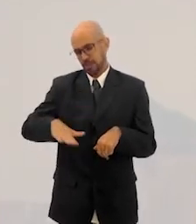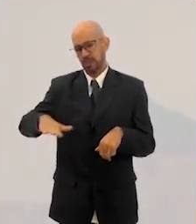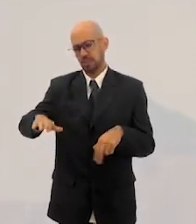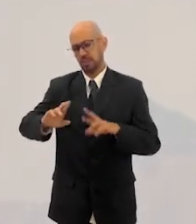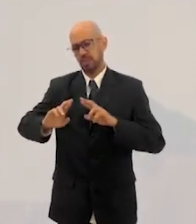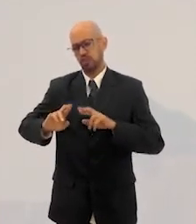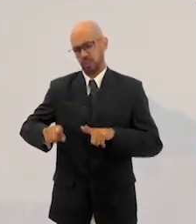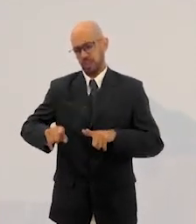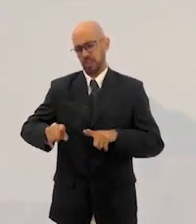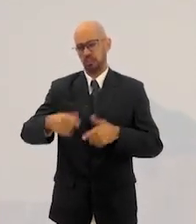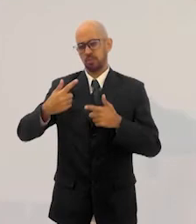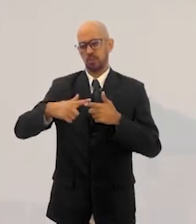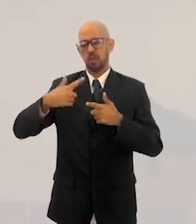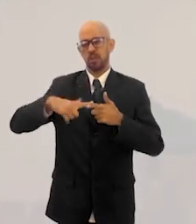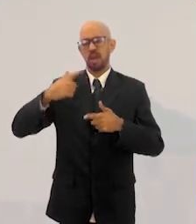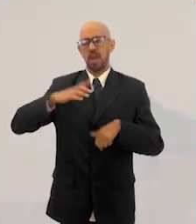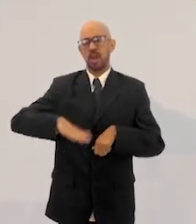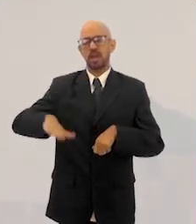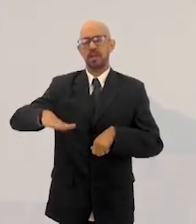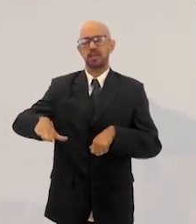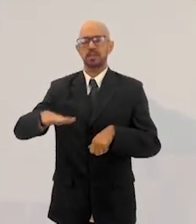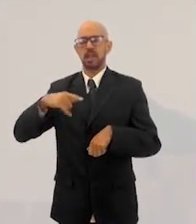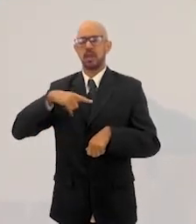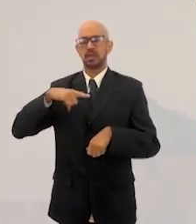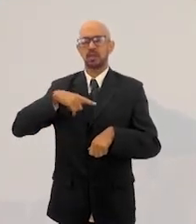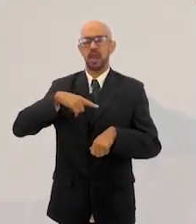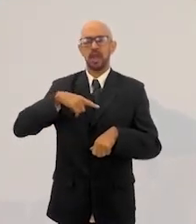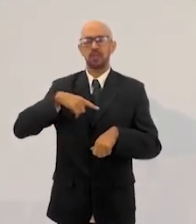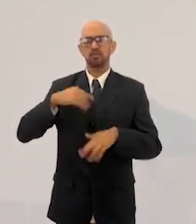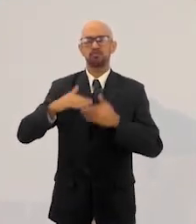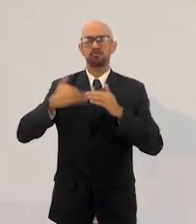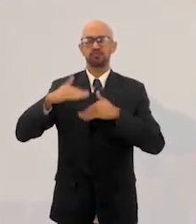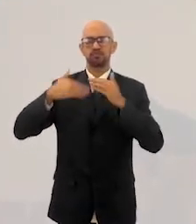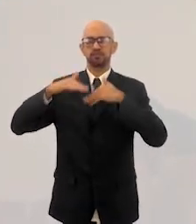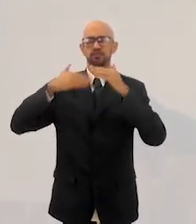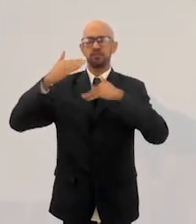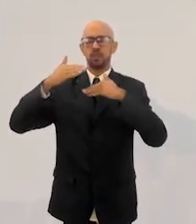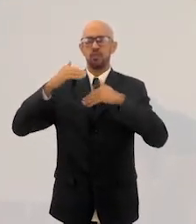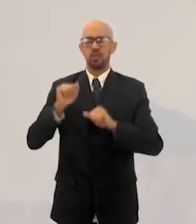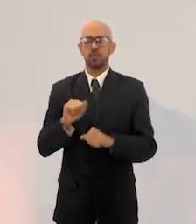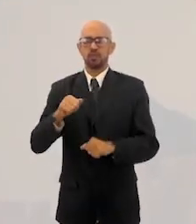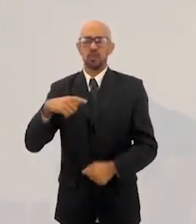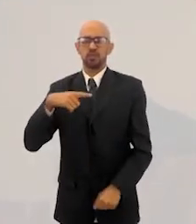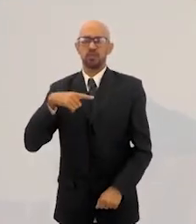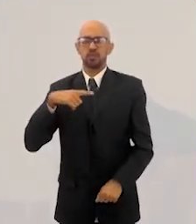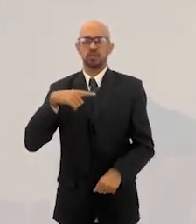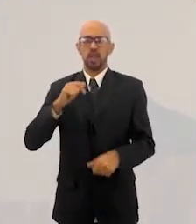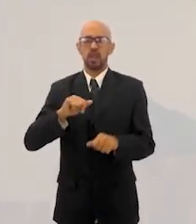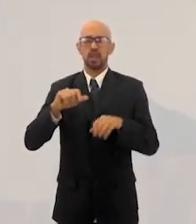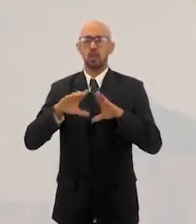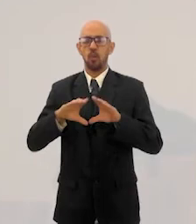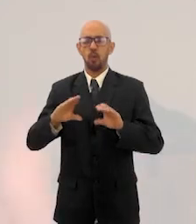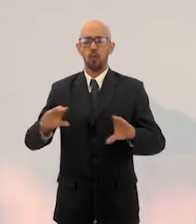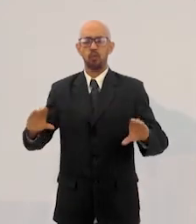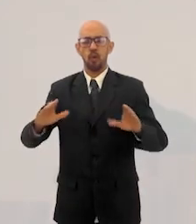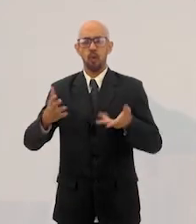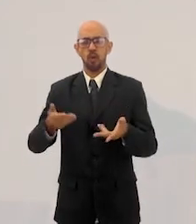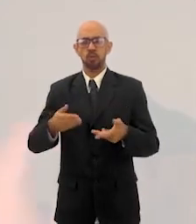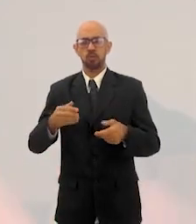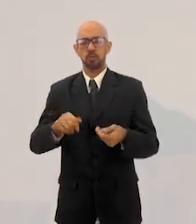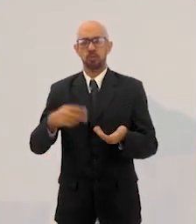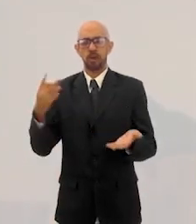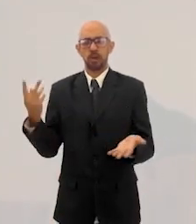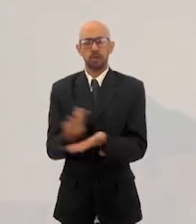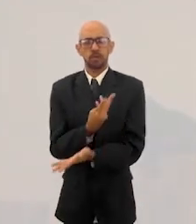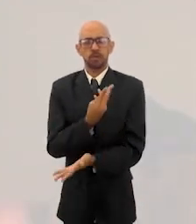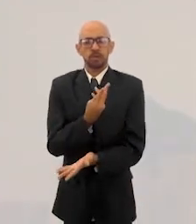né? Criança tem um direcionamento para o conforto, para